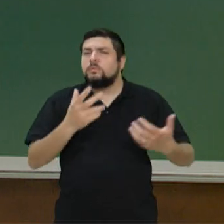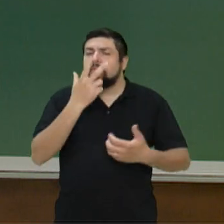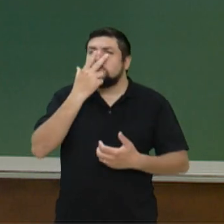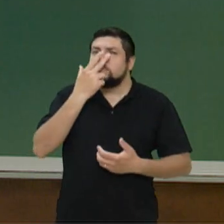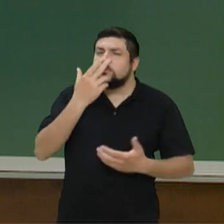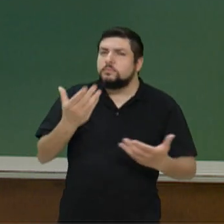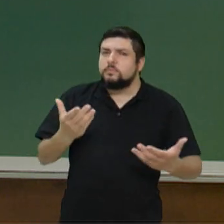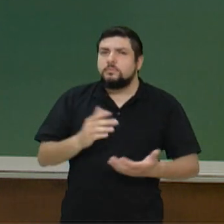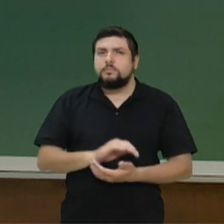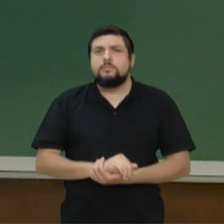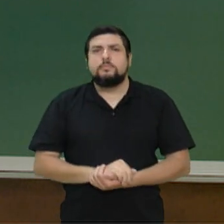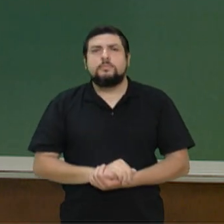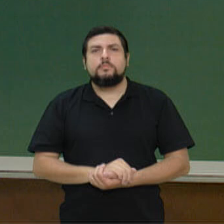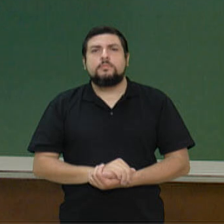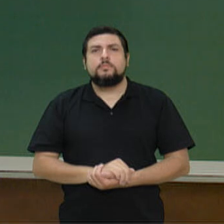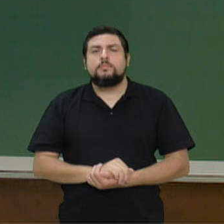acha?